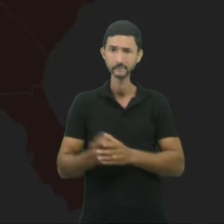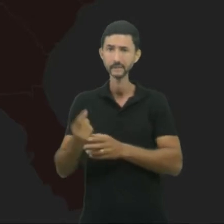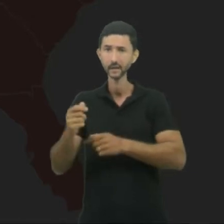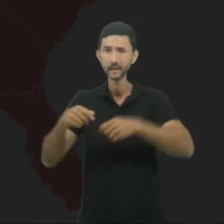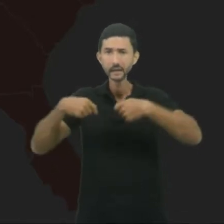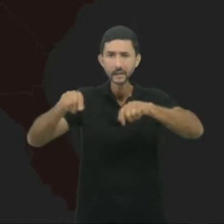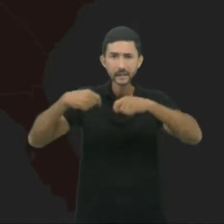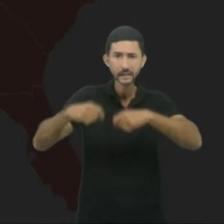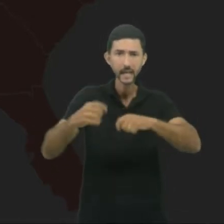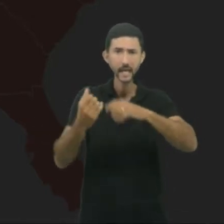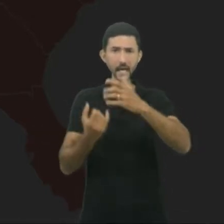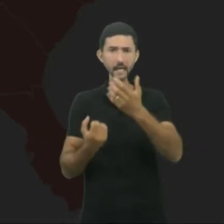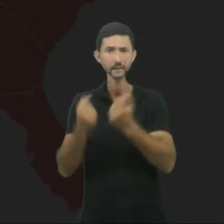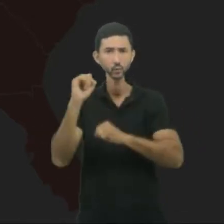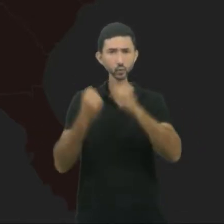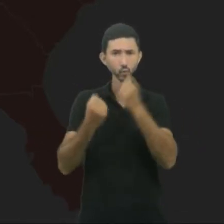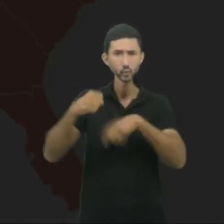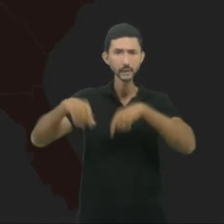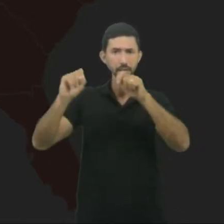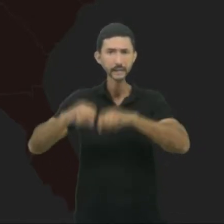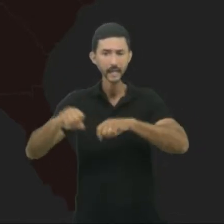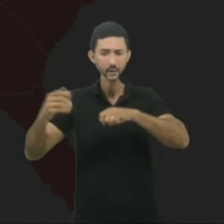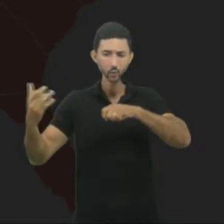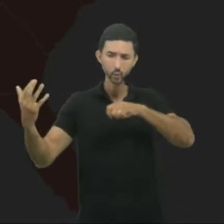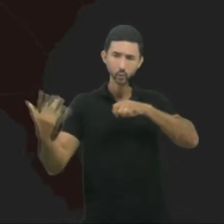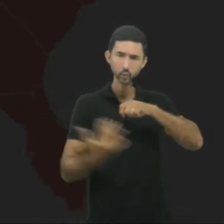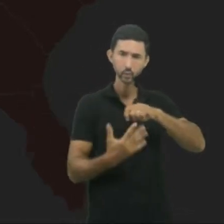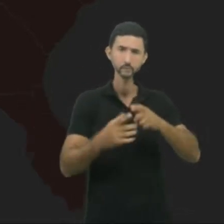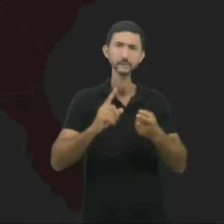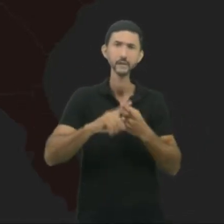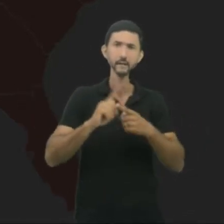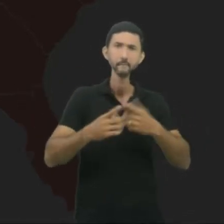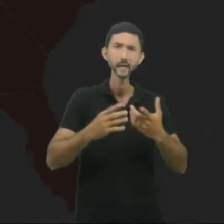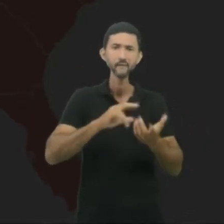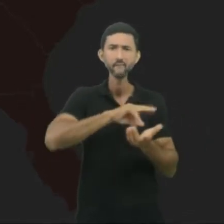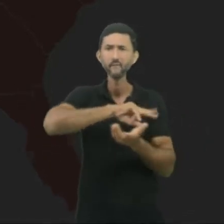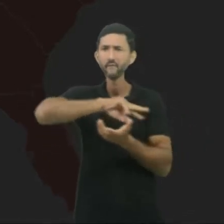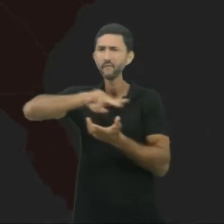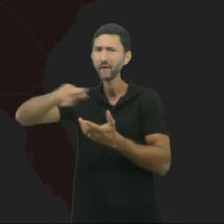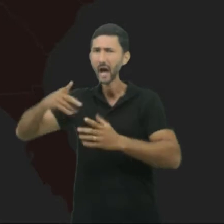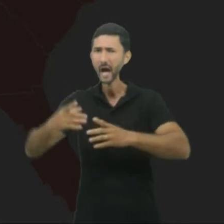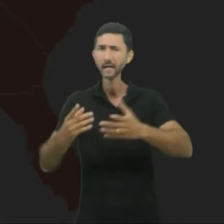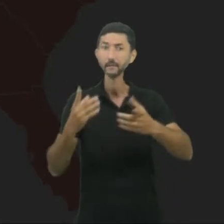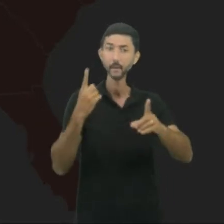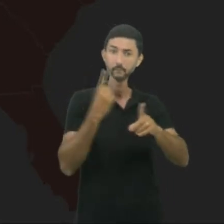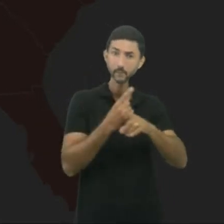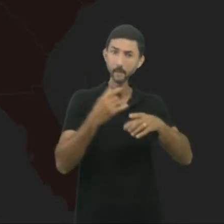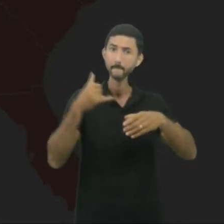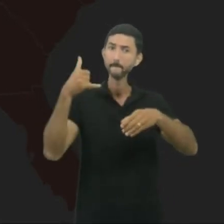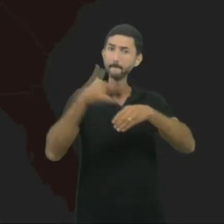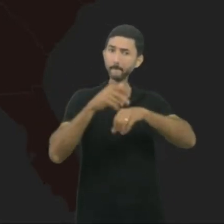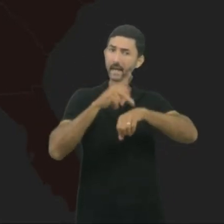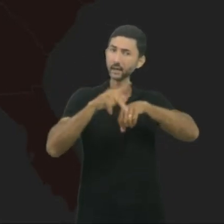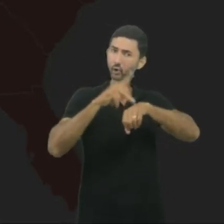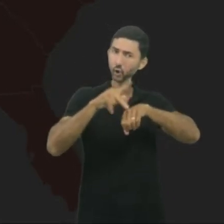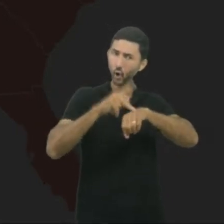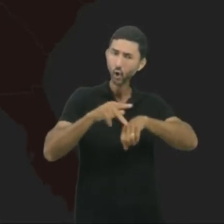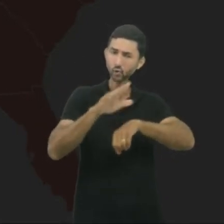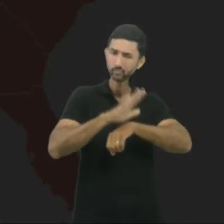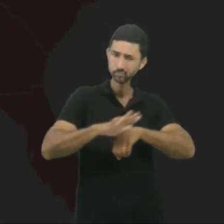têxtil, e depois começa a se diversificar além do encontro de petróleo em estados como